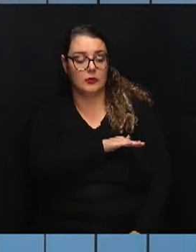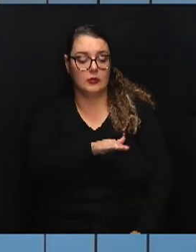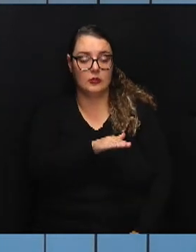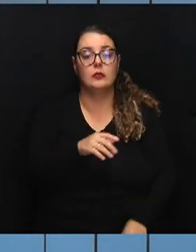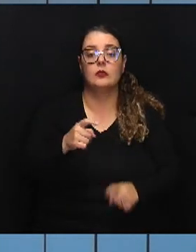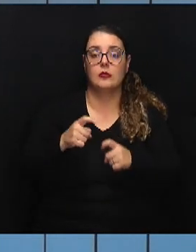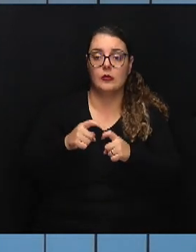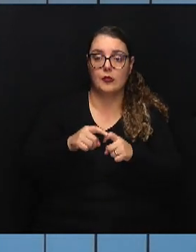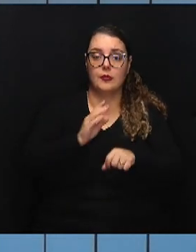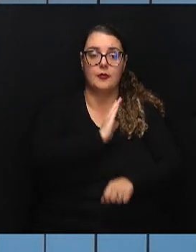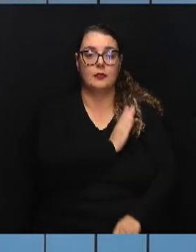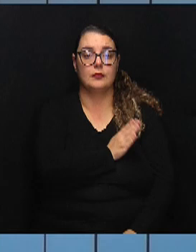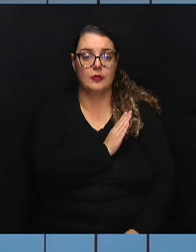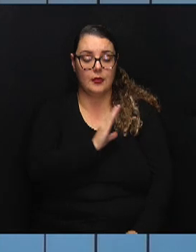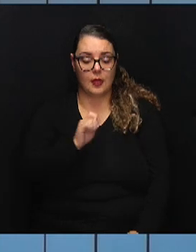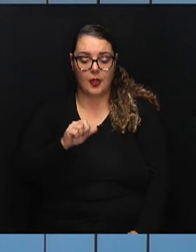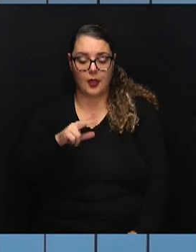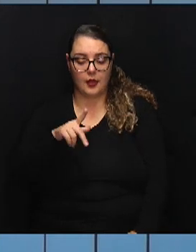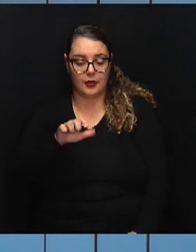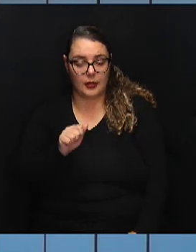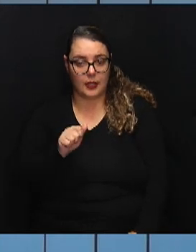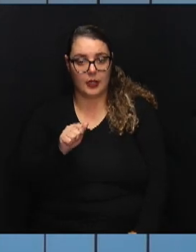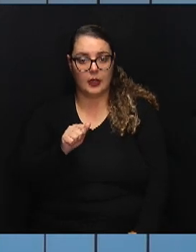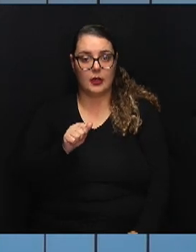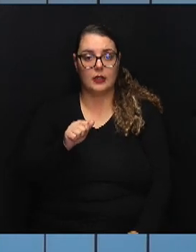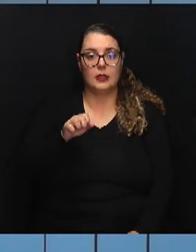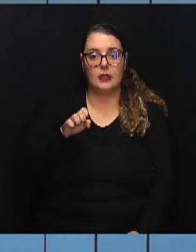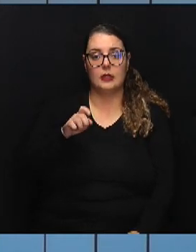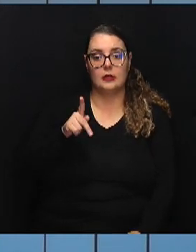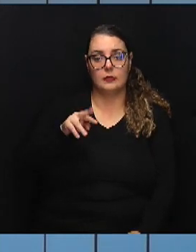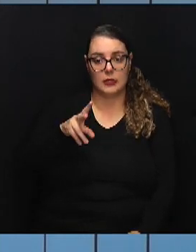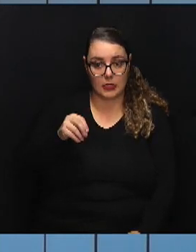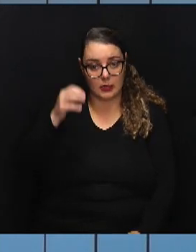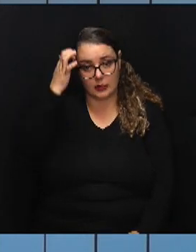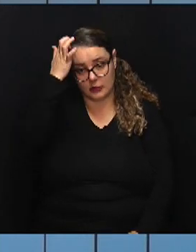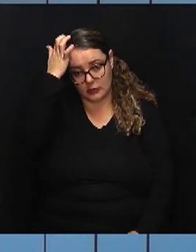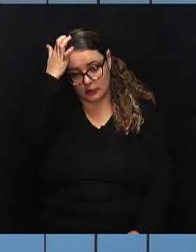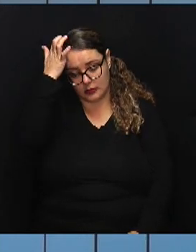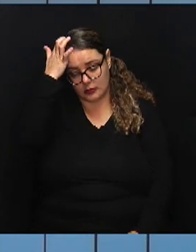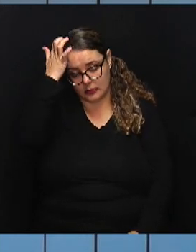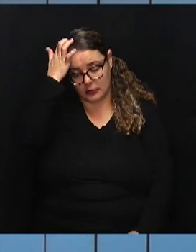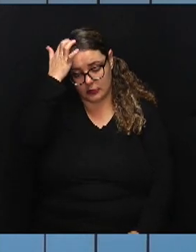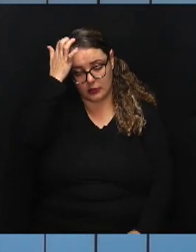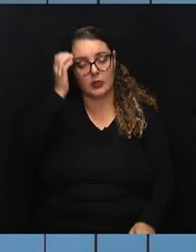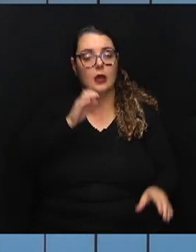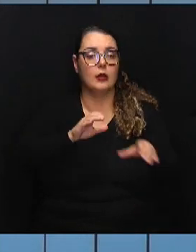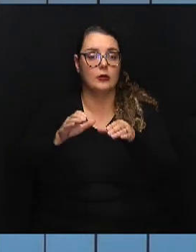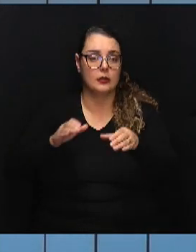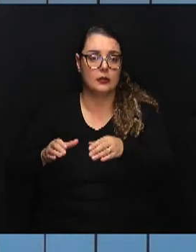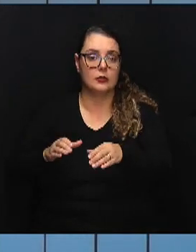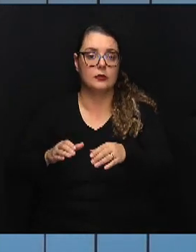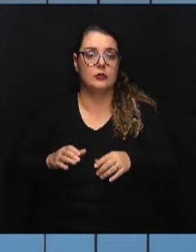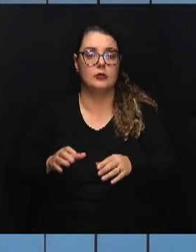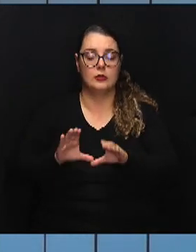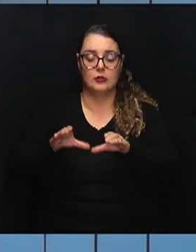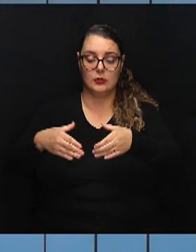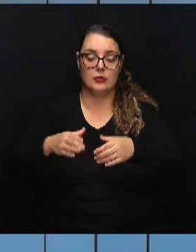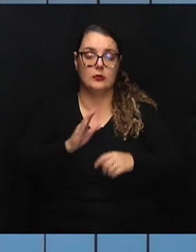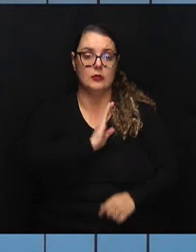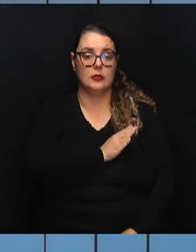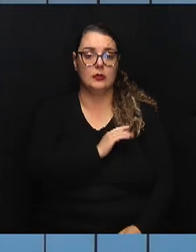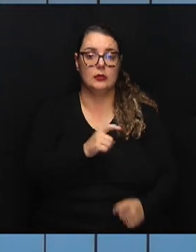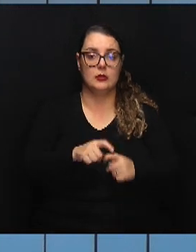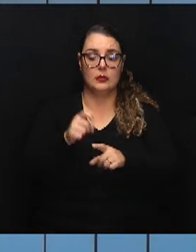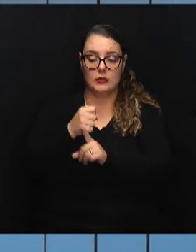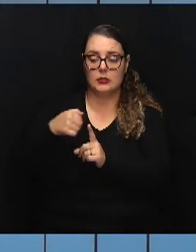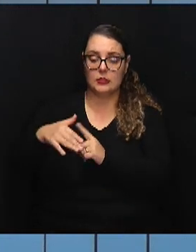cardiologista Carla Patrícia da Silva Prado, que ela é coordenadora do Departamento de Cardiologia da Sociedade de